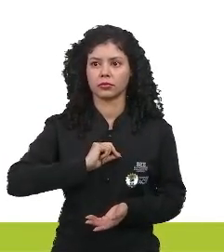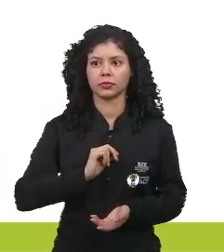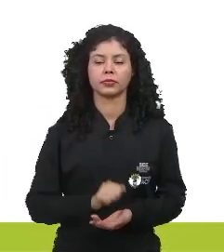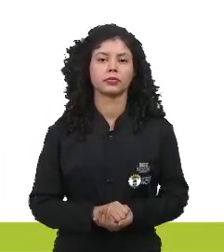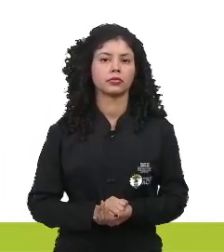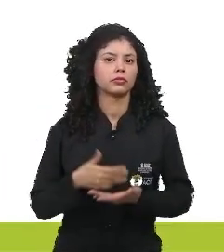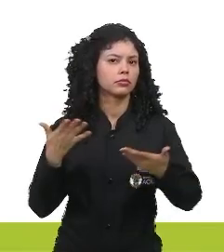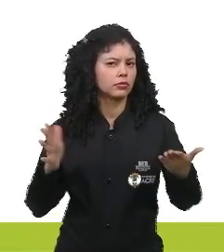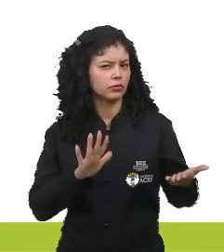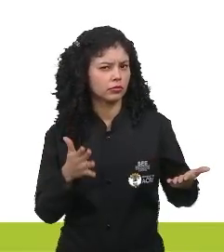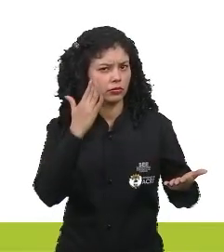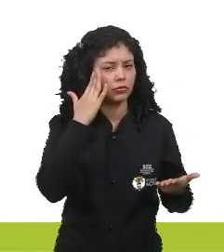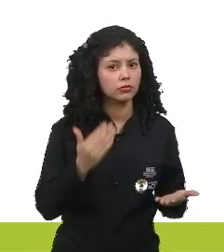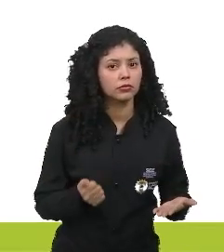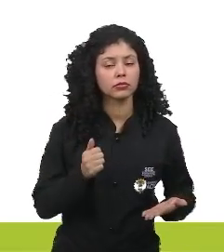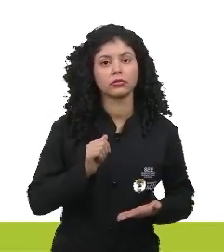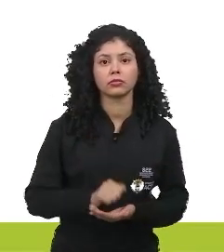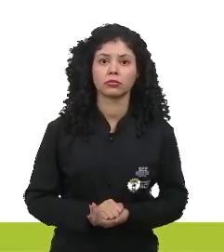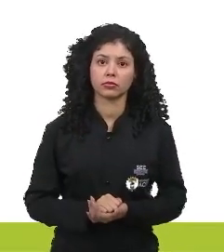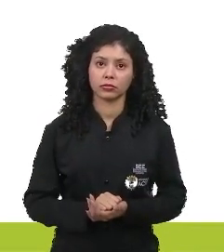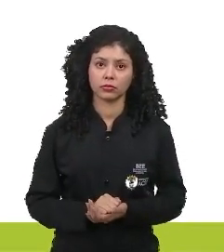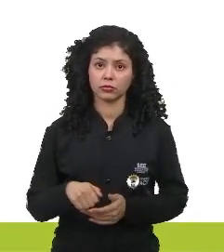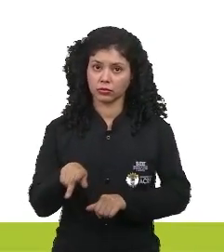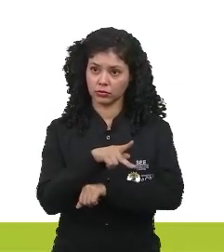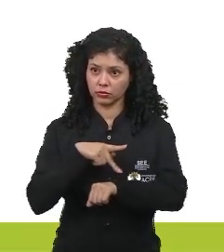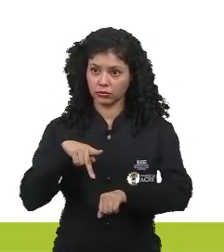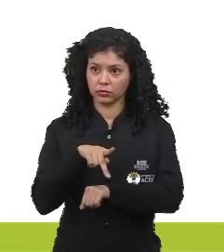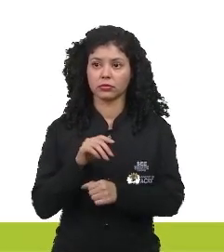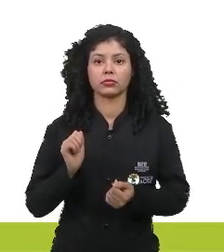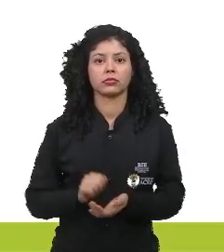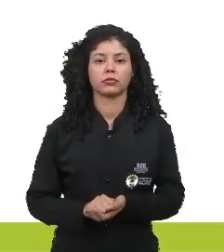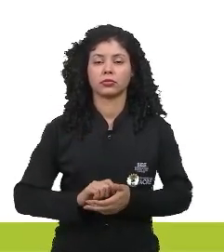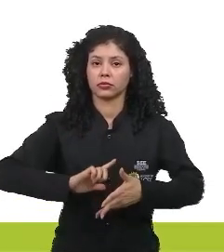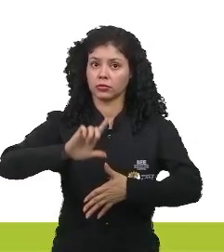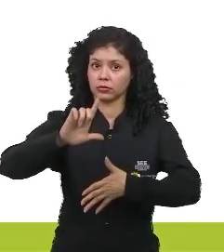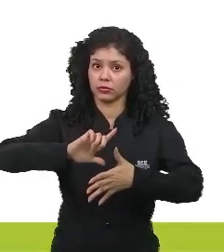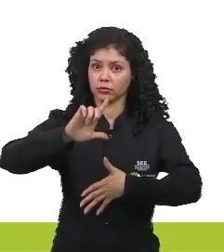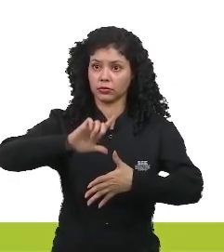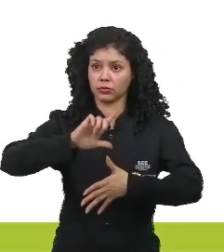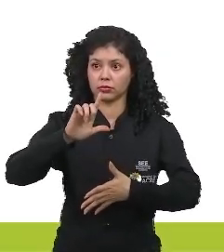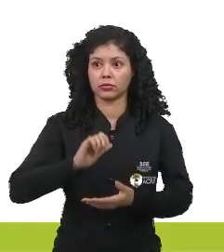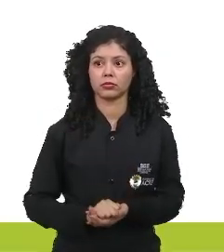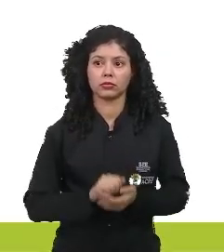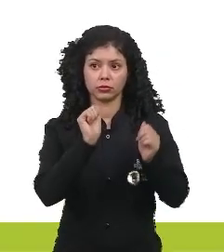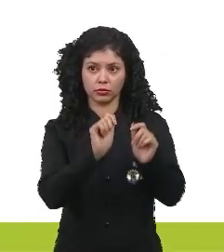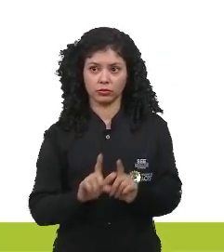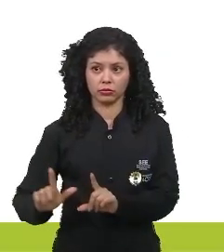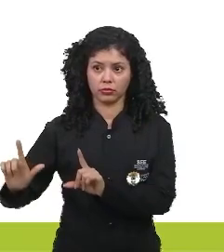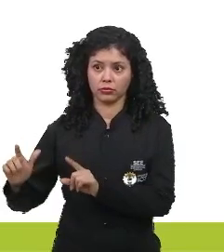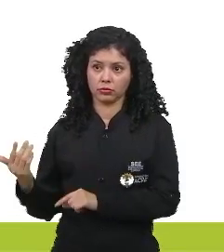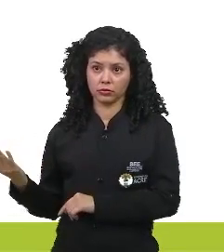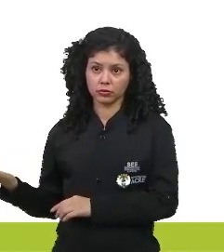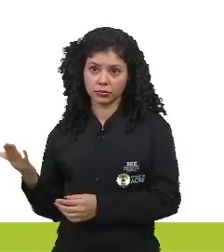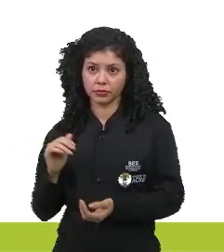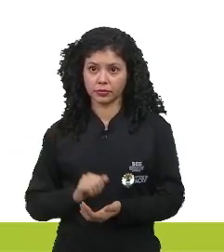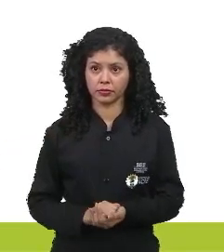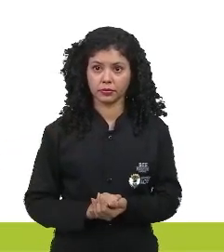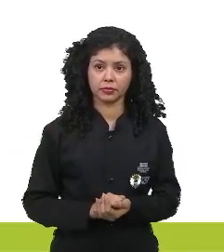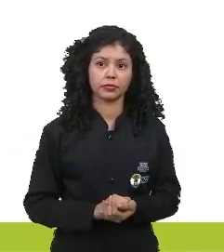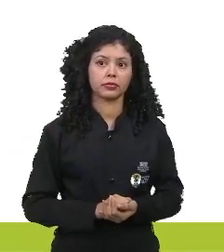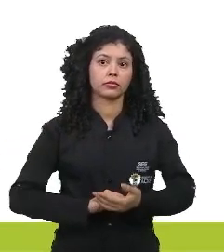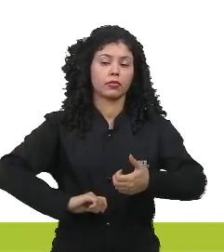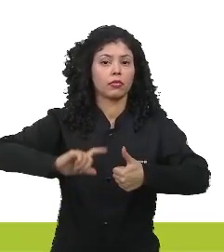você ter noção, olha só, nos países latino-americanos, foca a tua atenção aqui embaixo, olha, nos